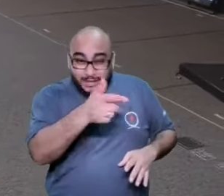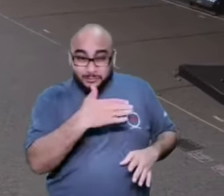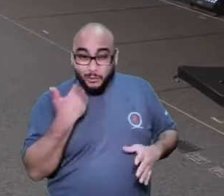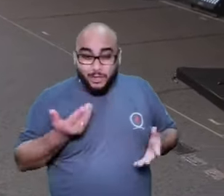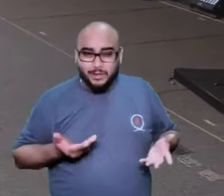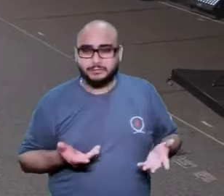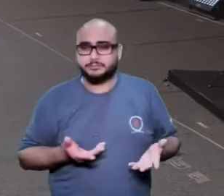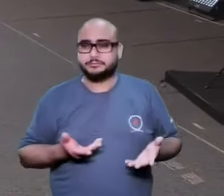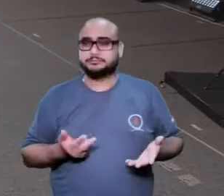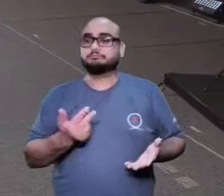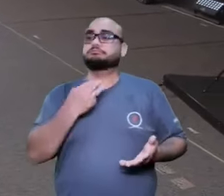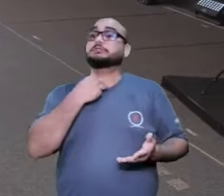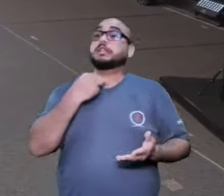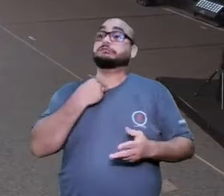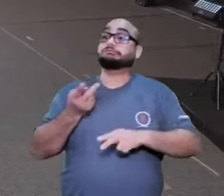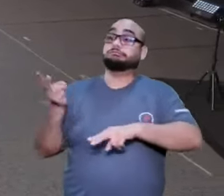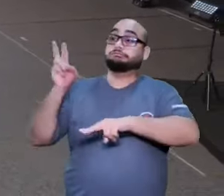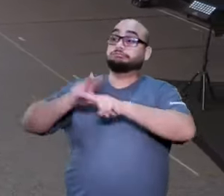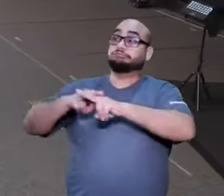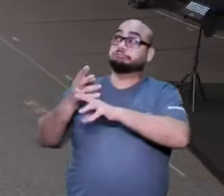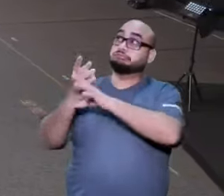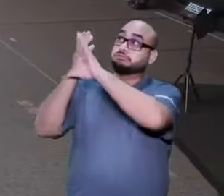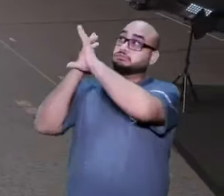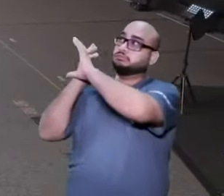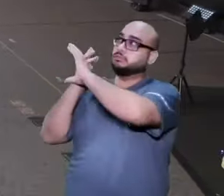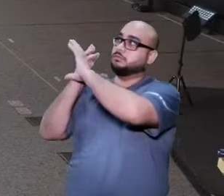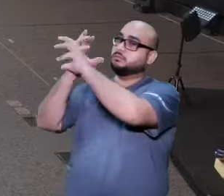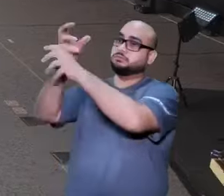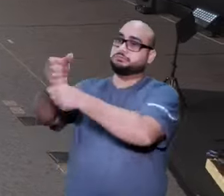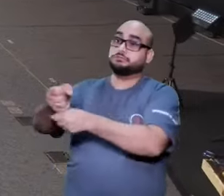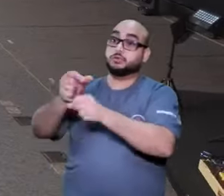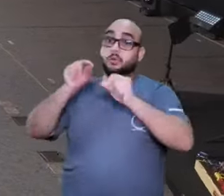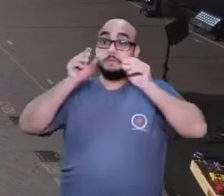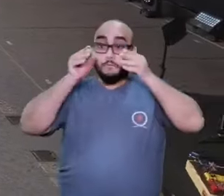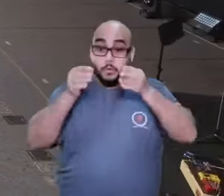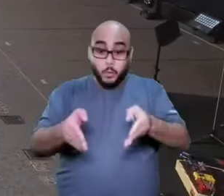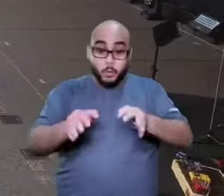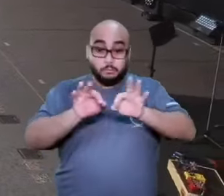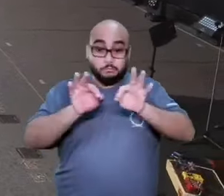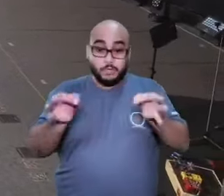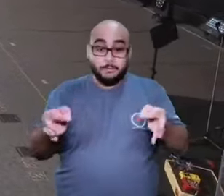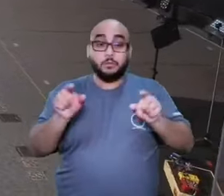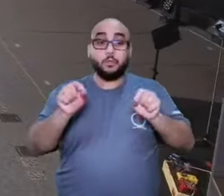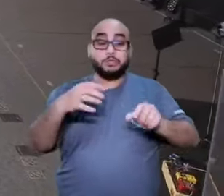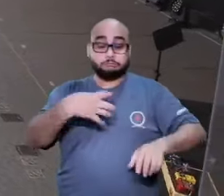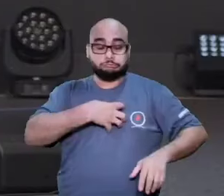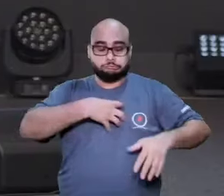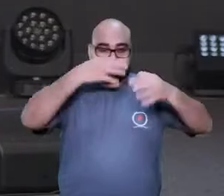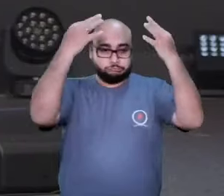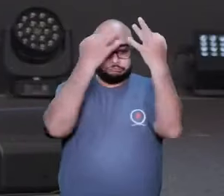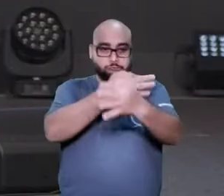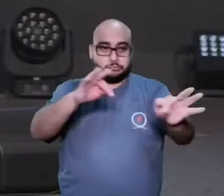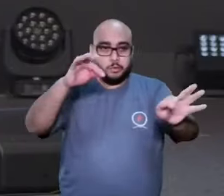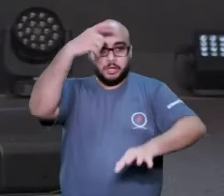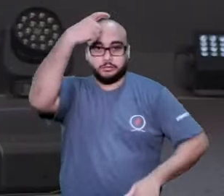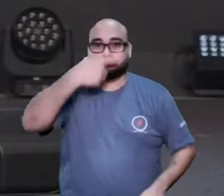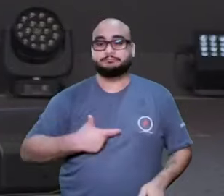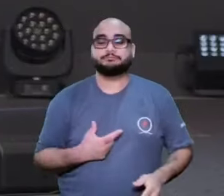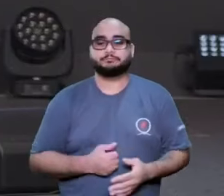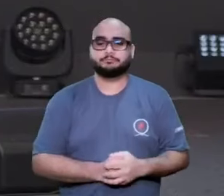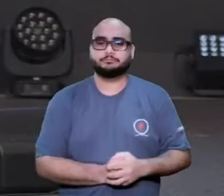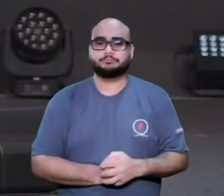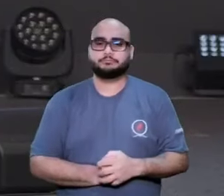ao passado e lambendo as suas próprias feridas existem um tipo de